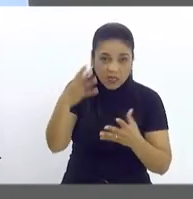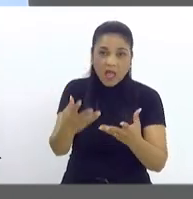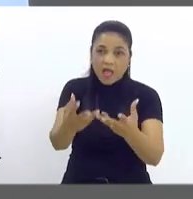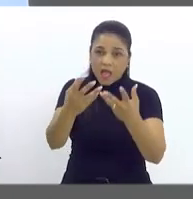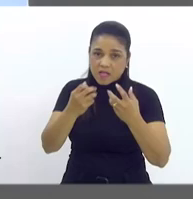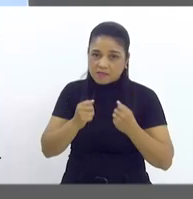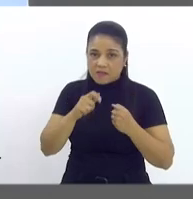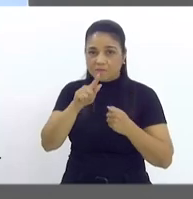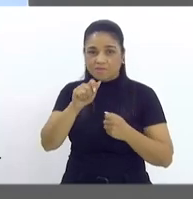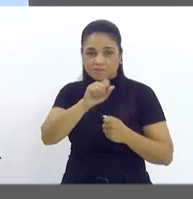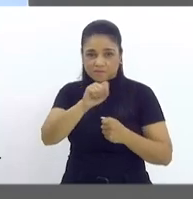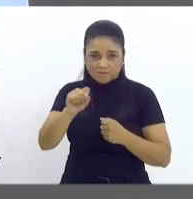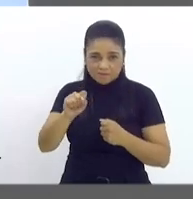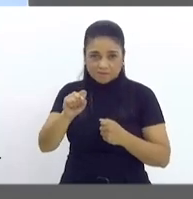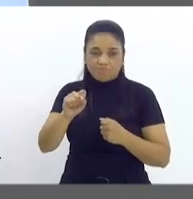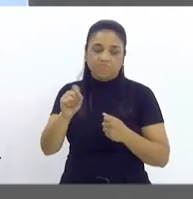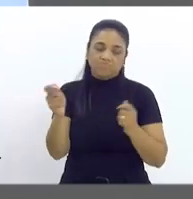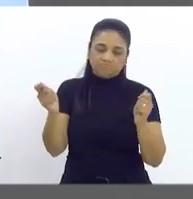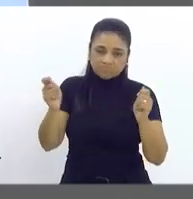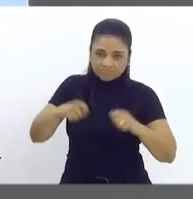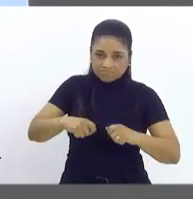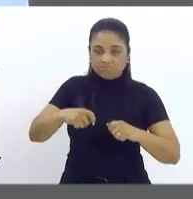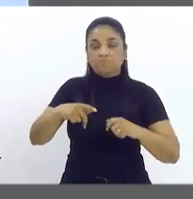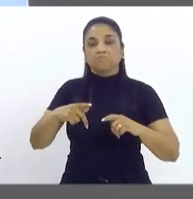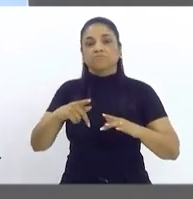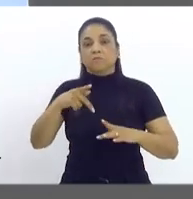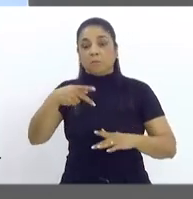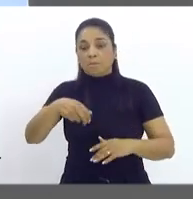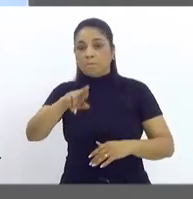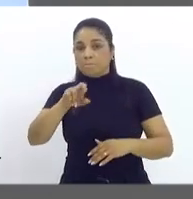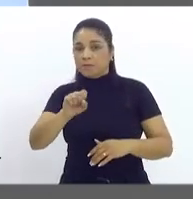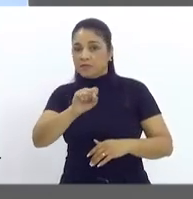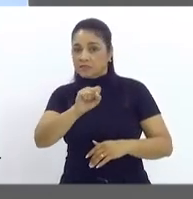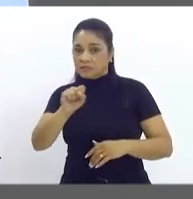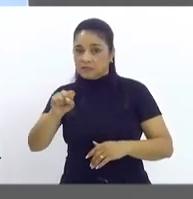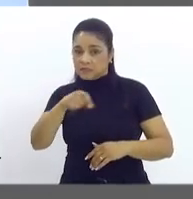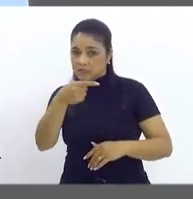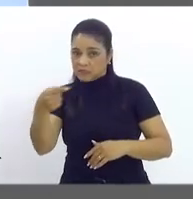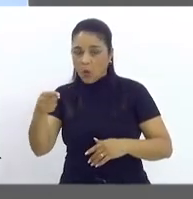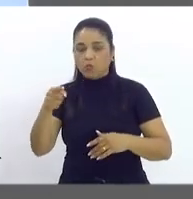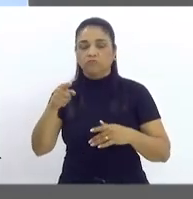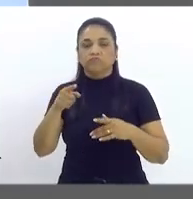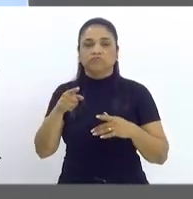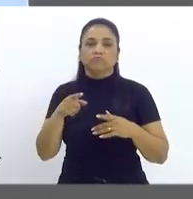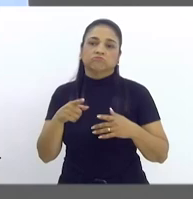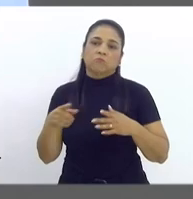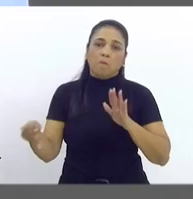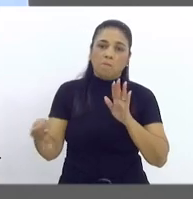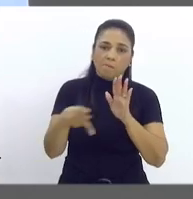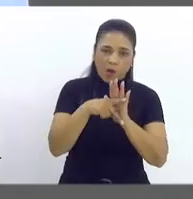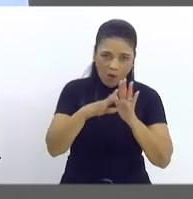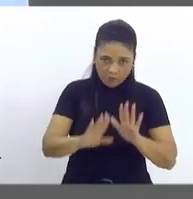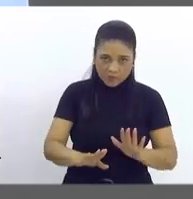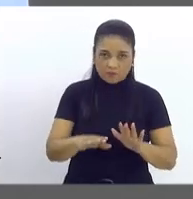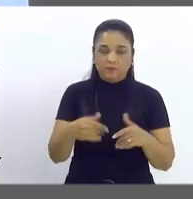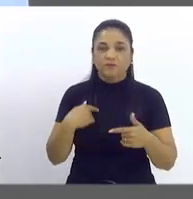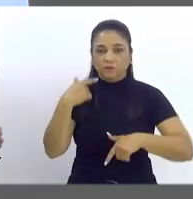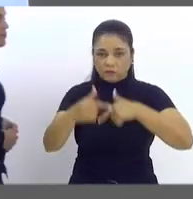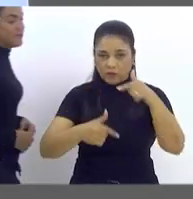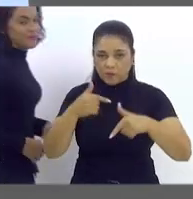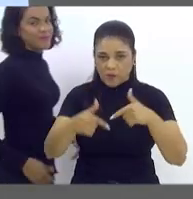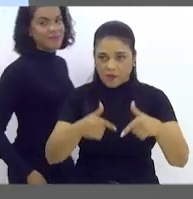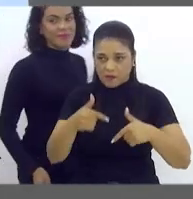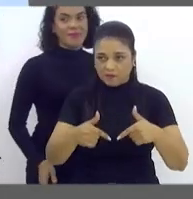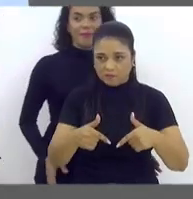gás nas condições de pressão adequadas aos consumos que estão previstos em contrato. Para que